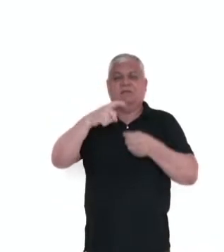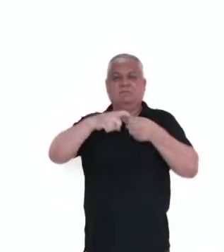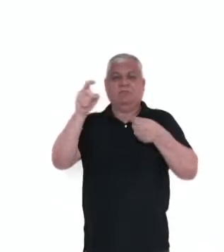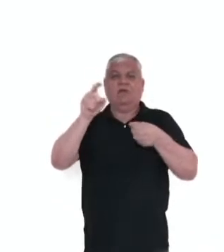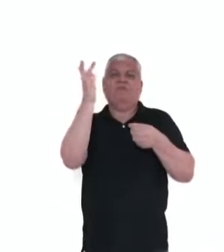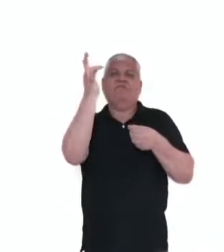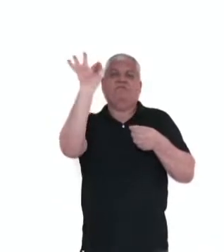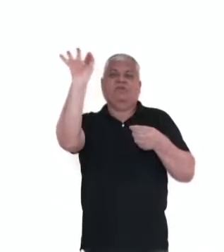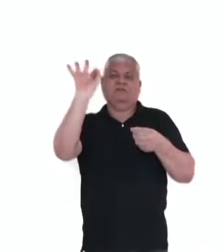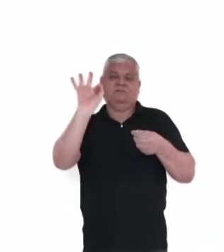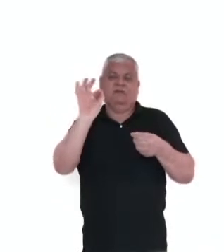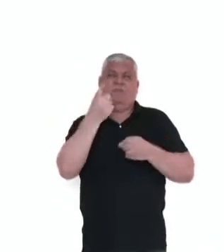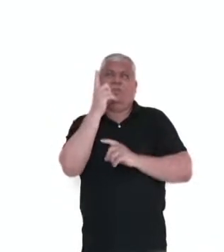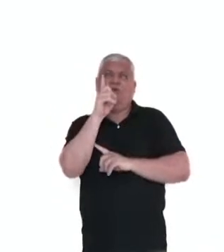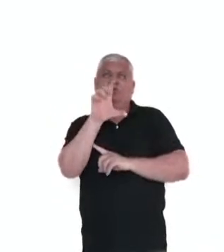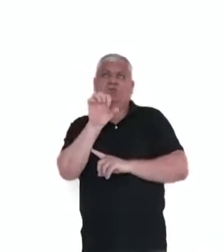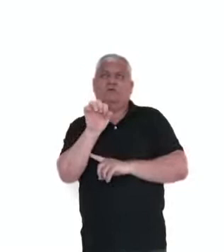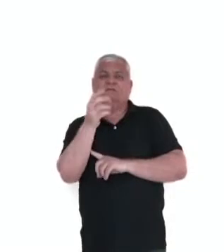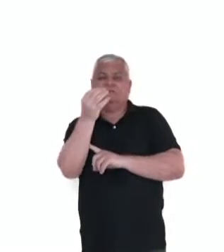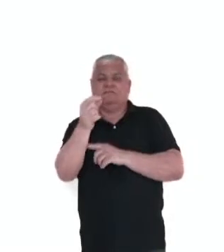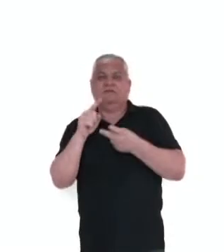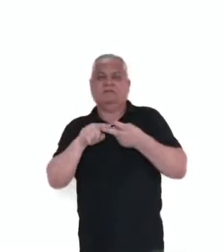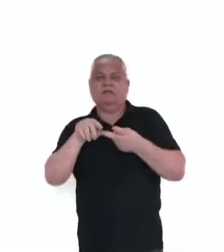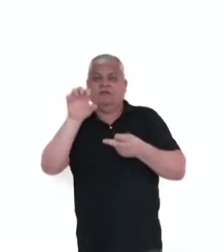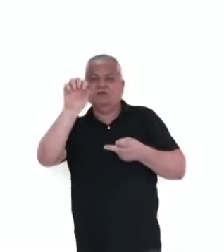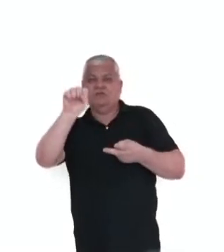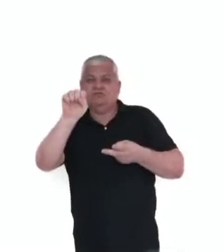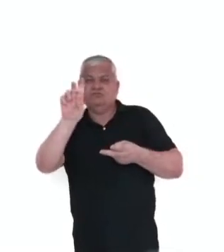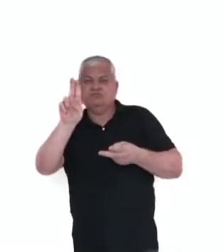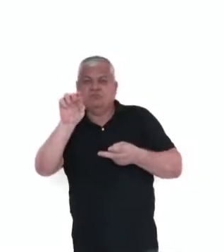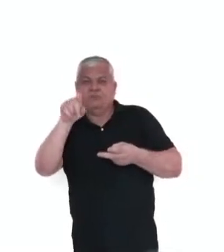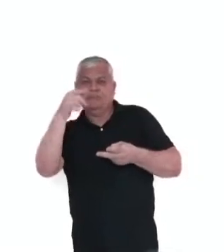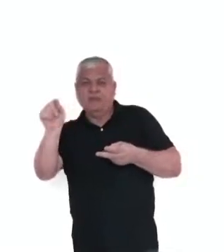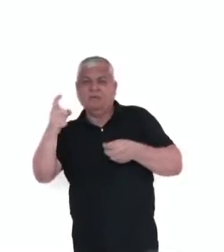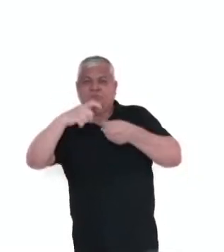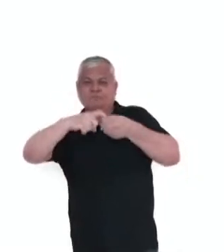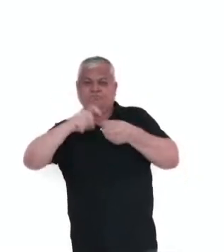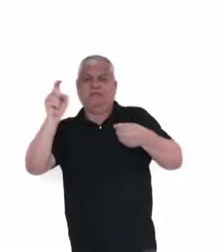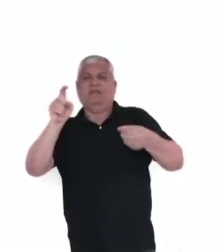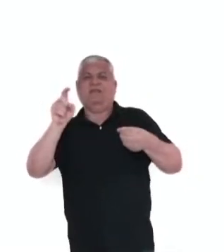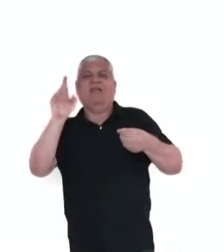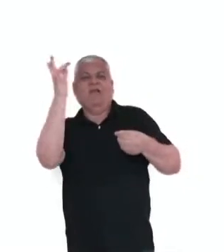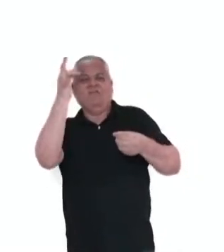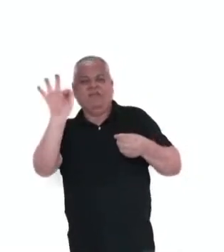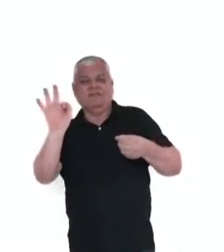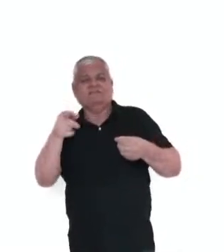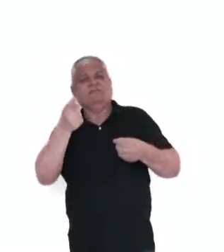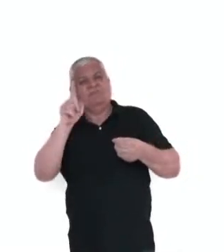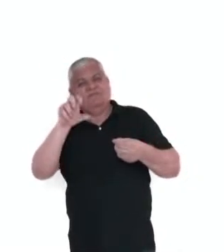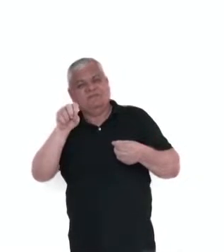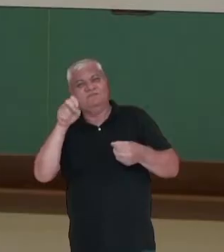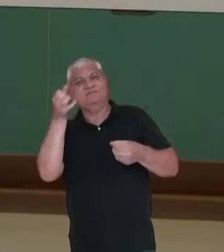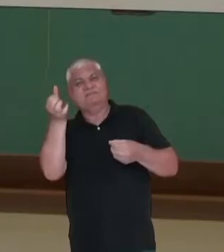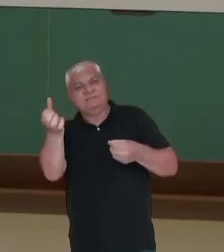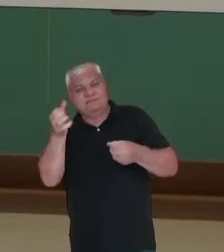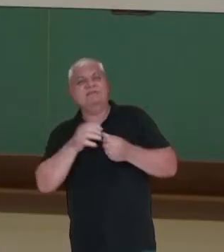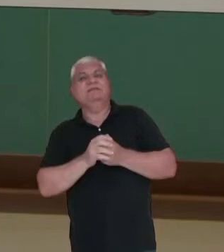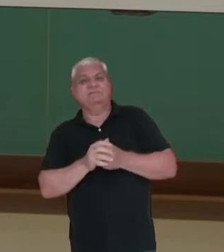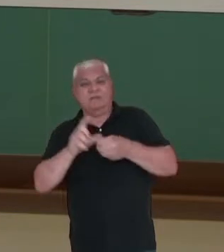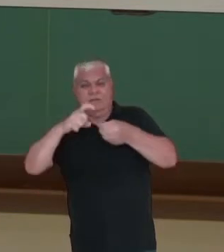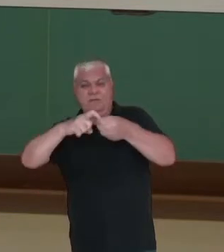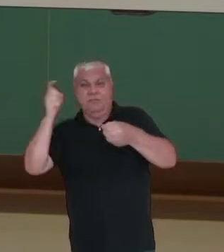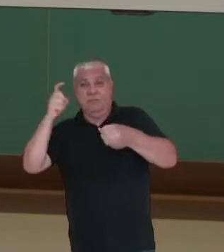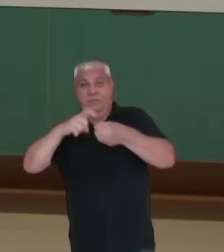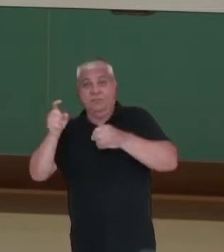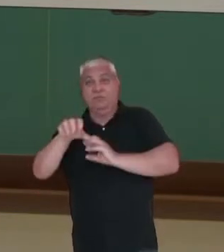França em 1960. O Sudão ficou independente também da França em 1956. Atualmente existe inclusive o Sudão